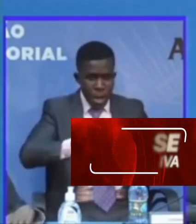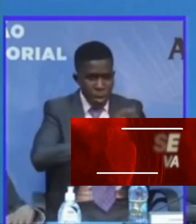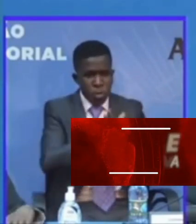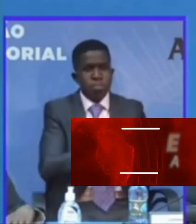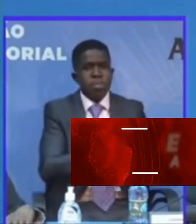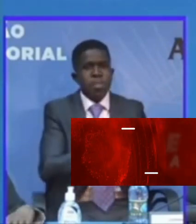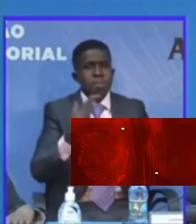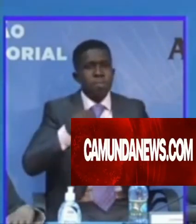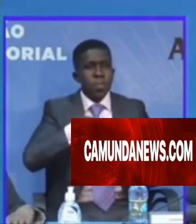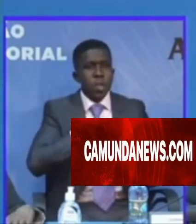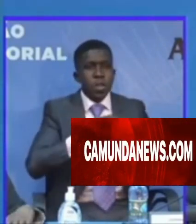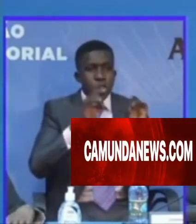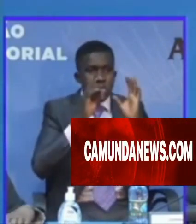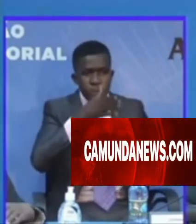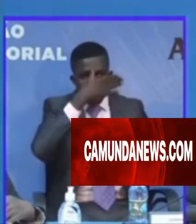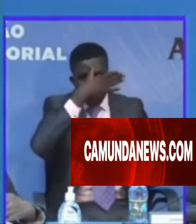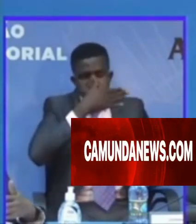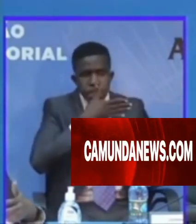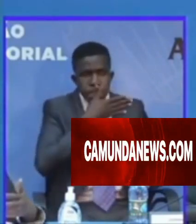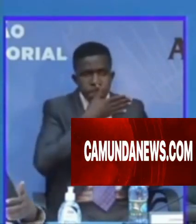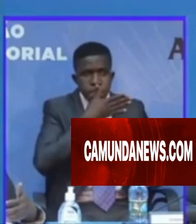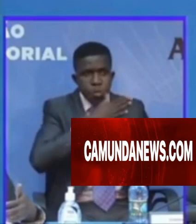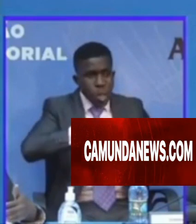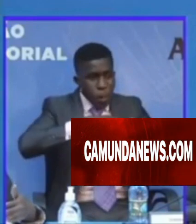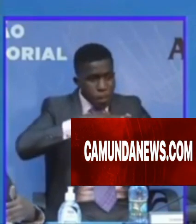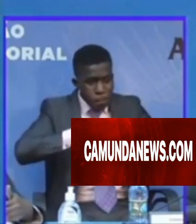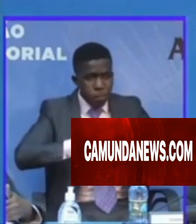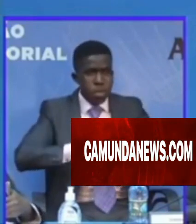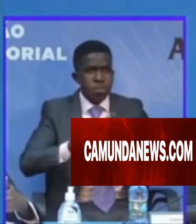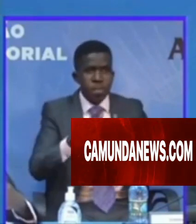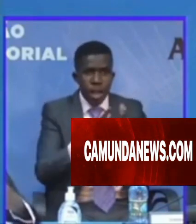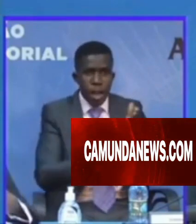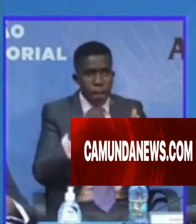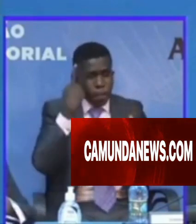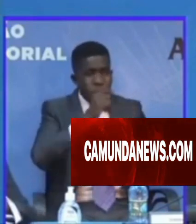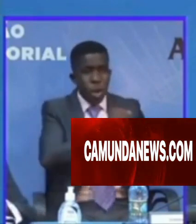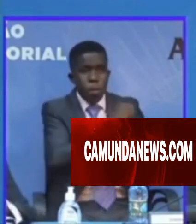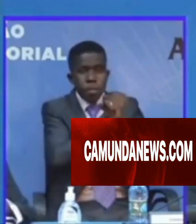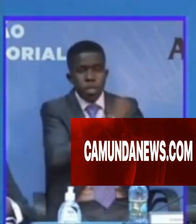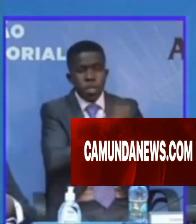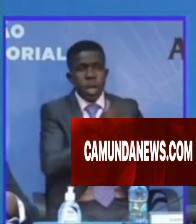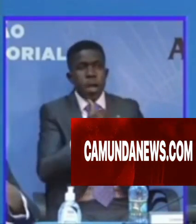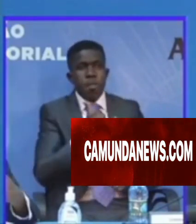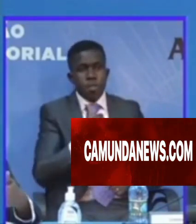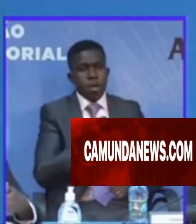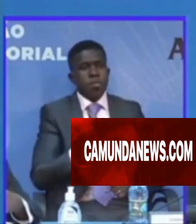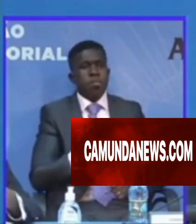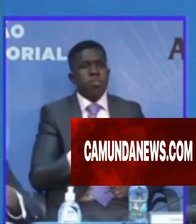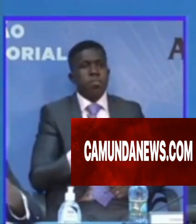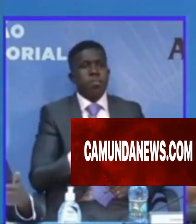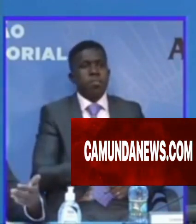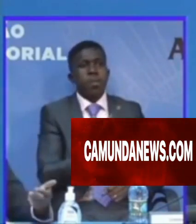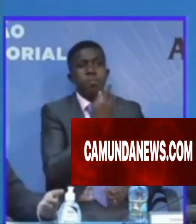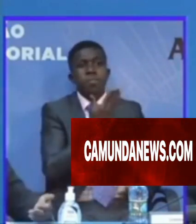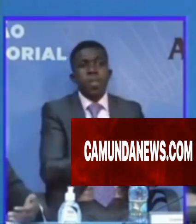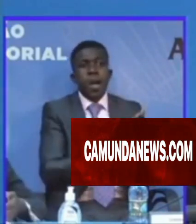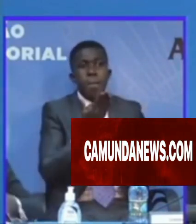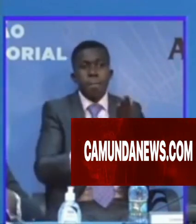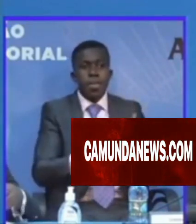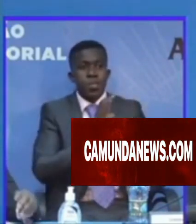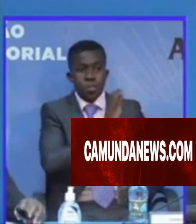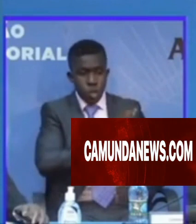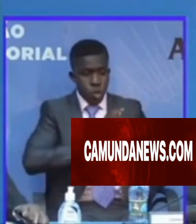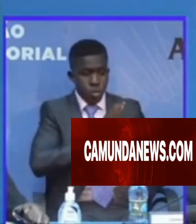Temos que acatar as medidas de biossegurança. Mesmo acatando, não só depende de nós, depende do comportamento de